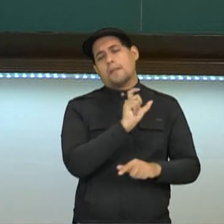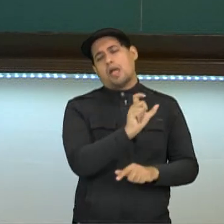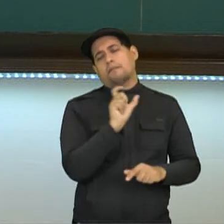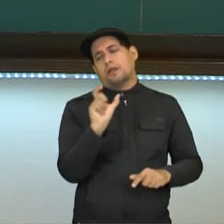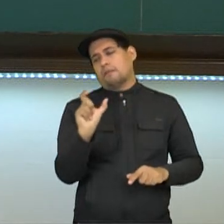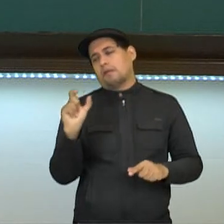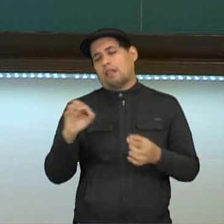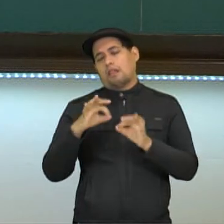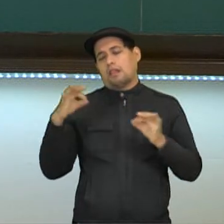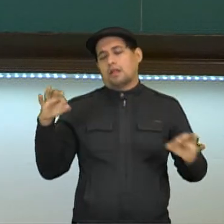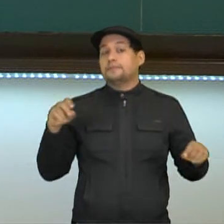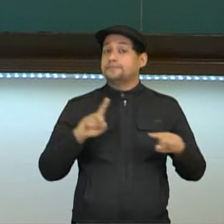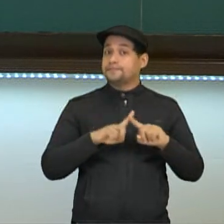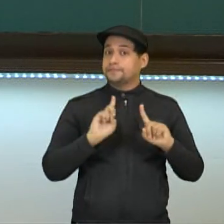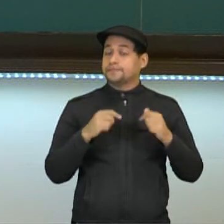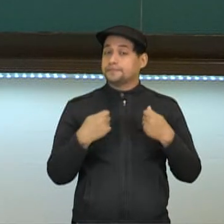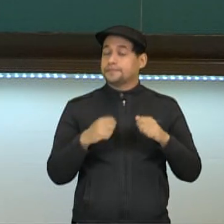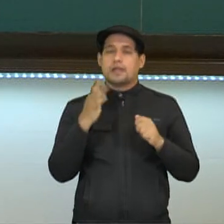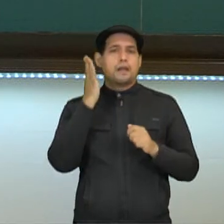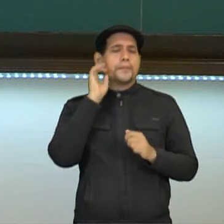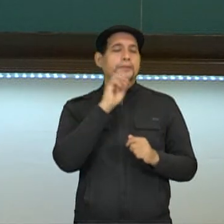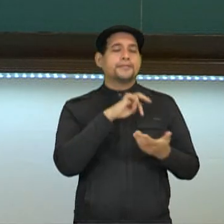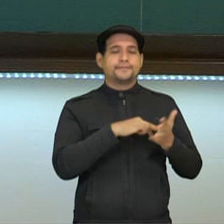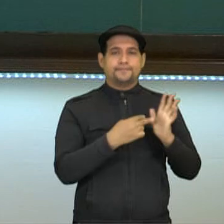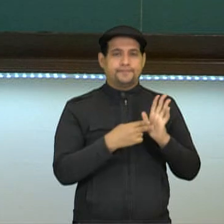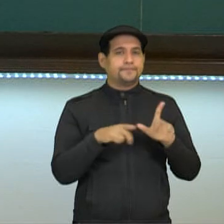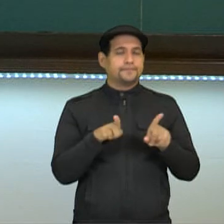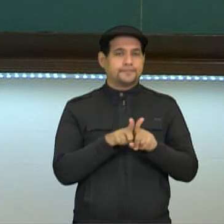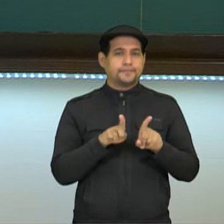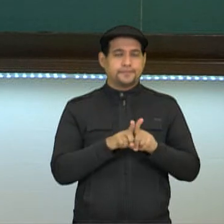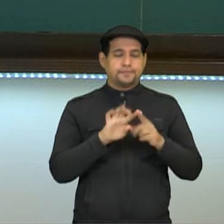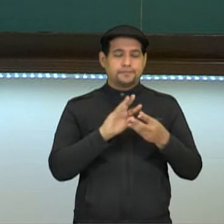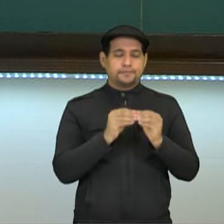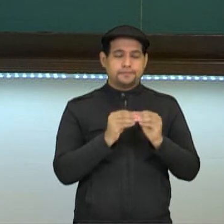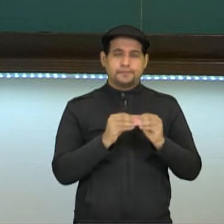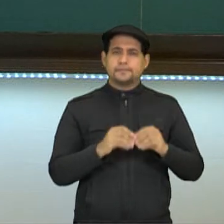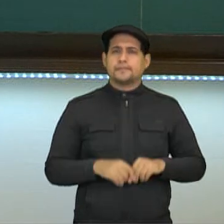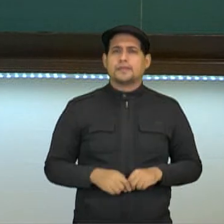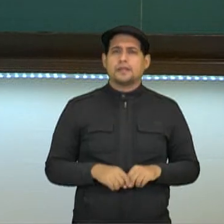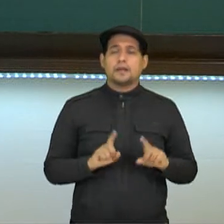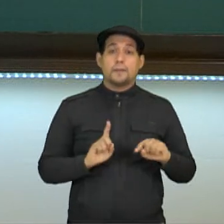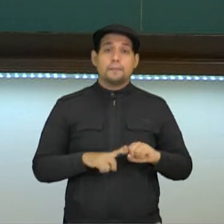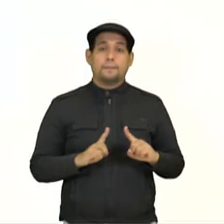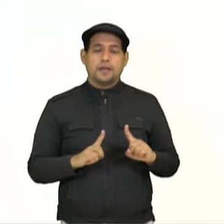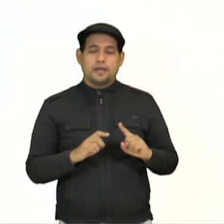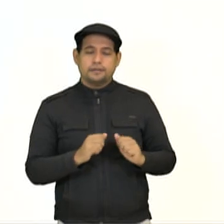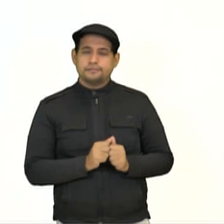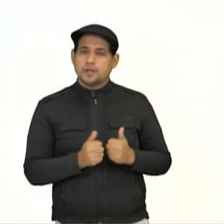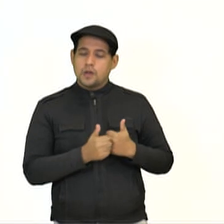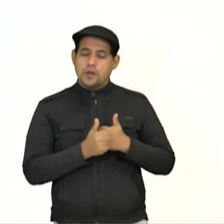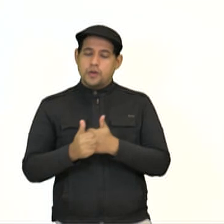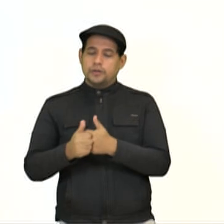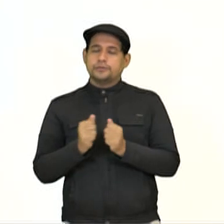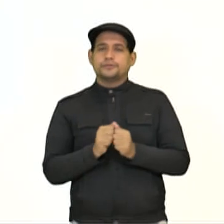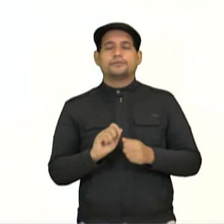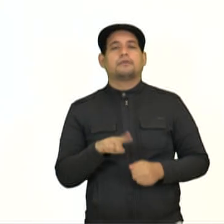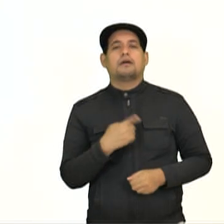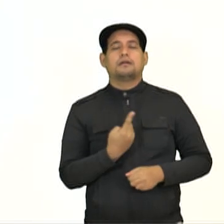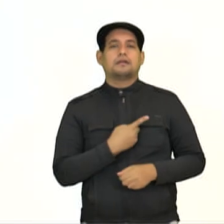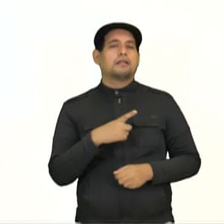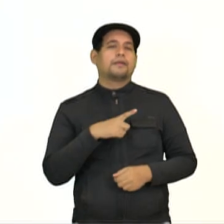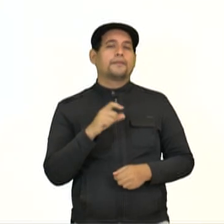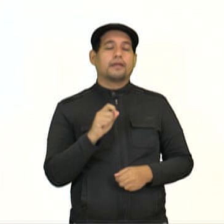completa, mas nós precisamos saber o significado das abreviações. Então, me acompanhe. Nós temos